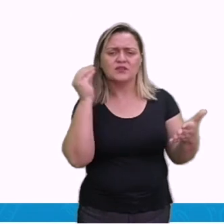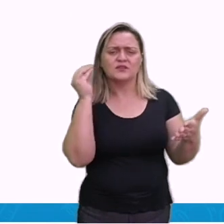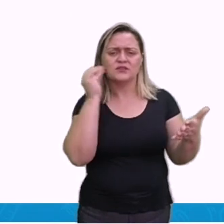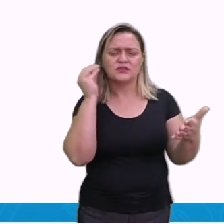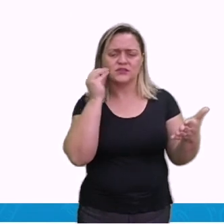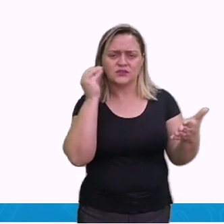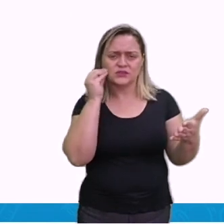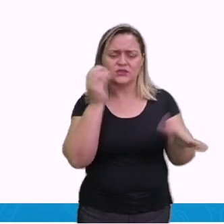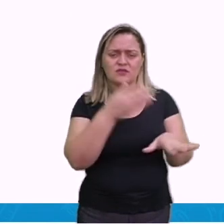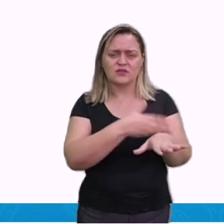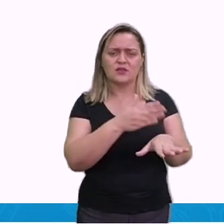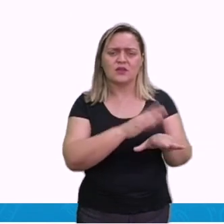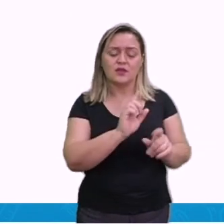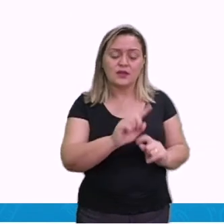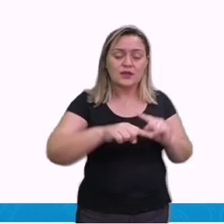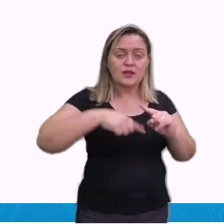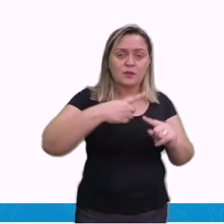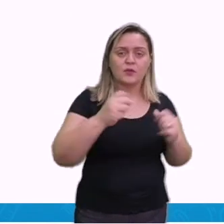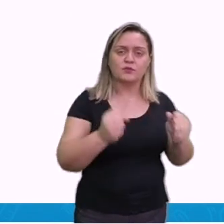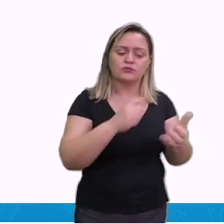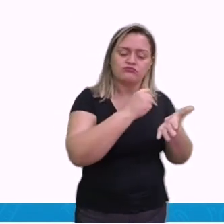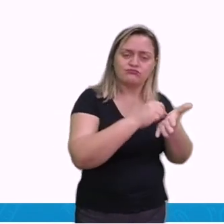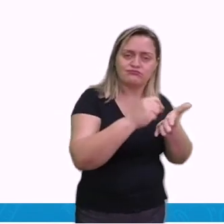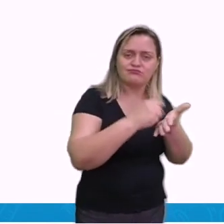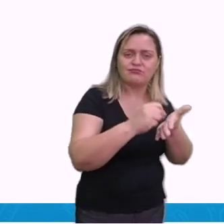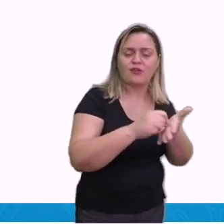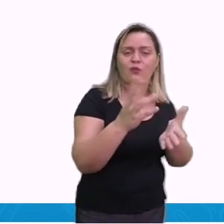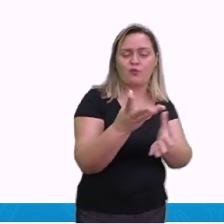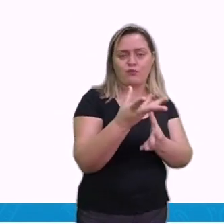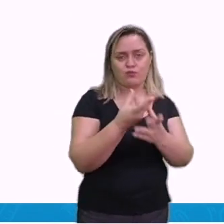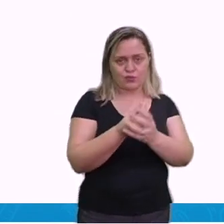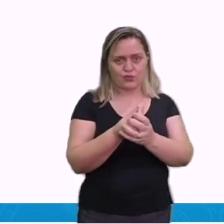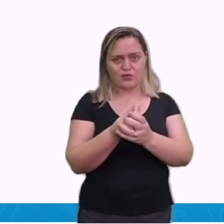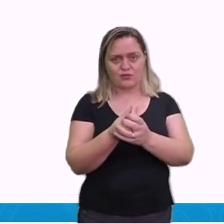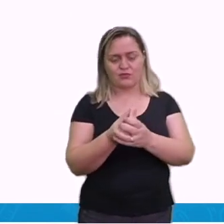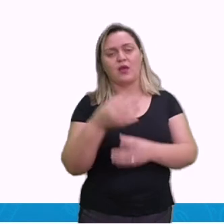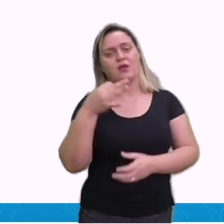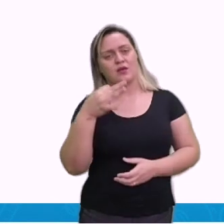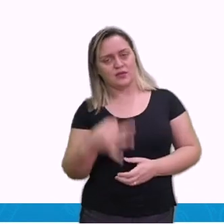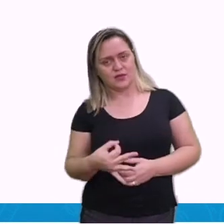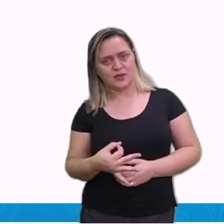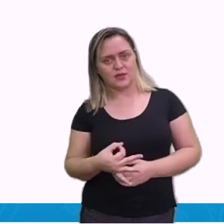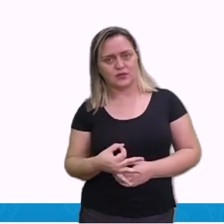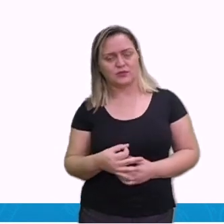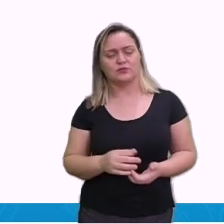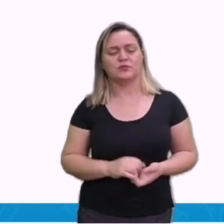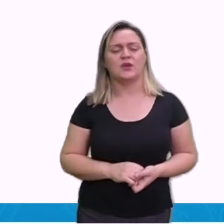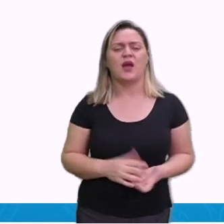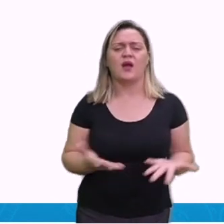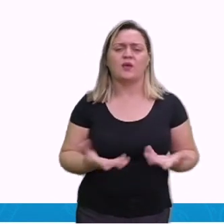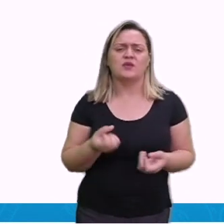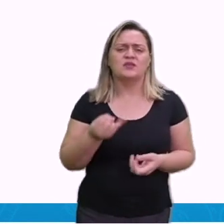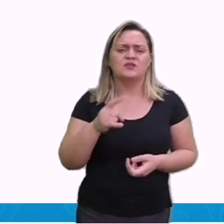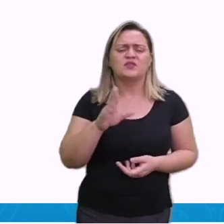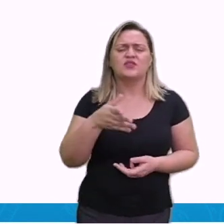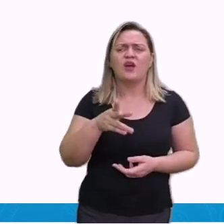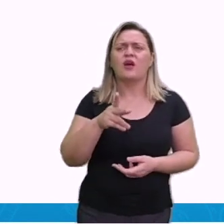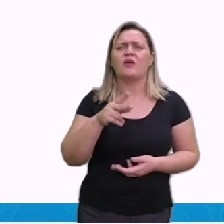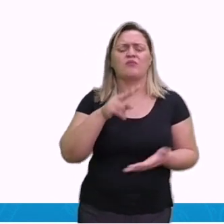Então, se você tem dificuldade, se você tem dúvida, o mais importante é falar. Você falando, você já